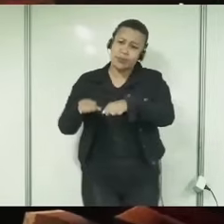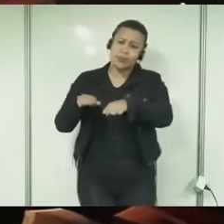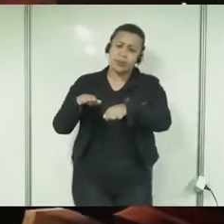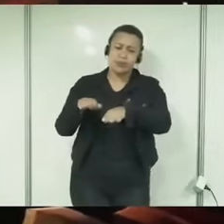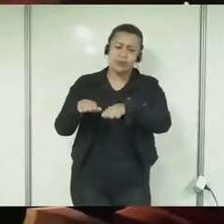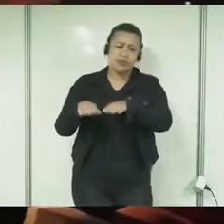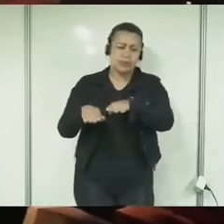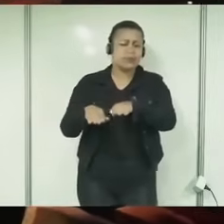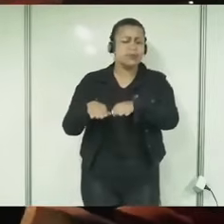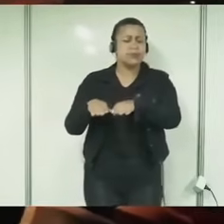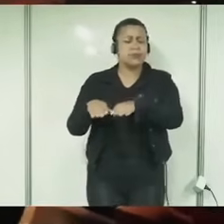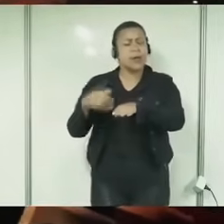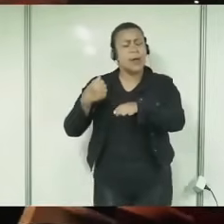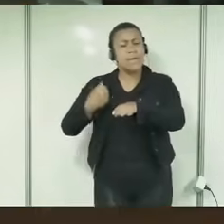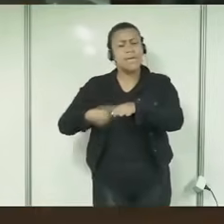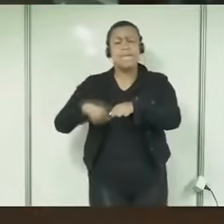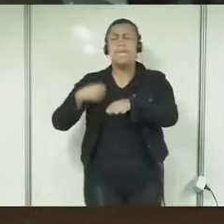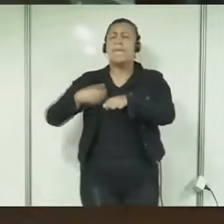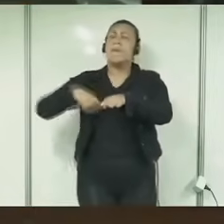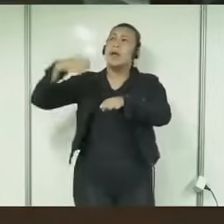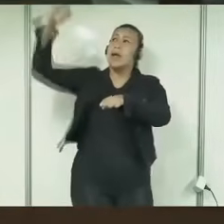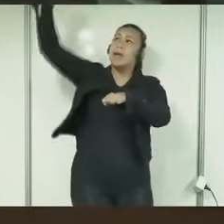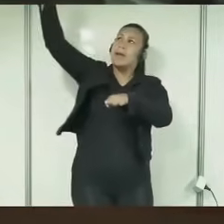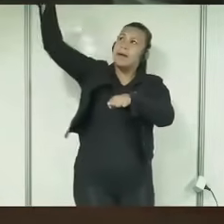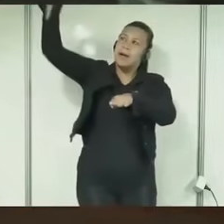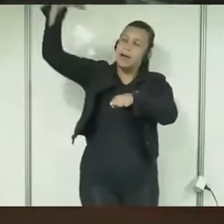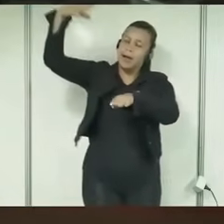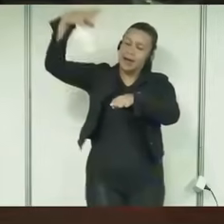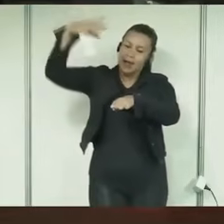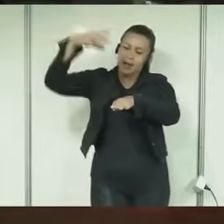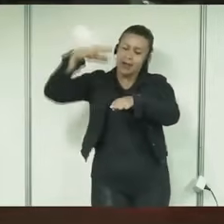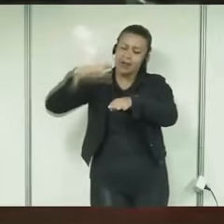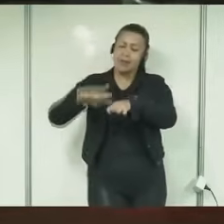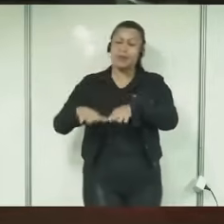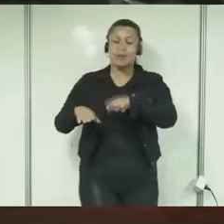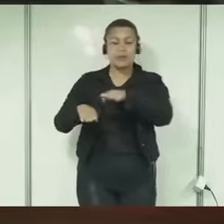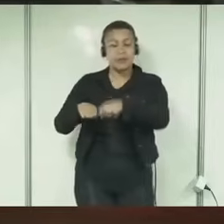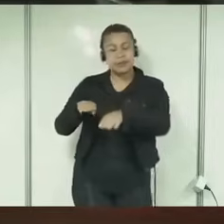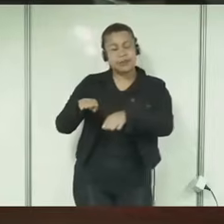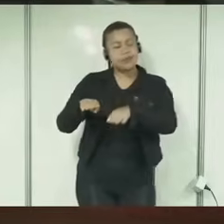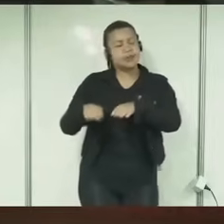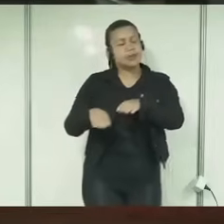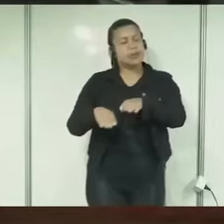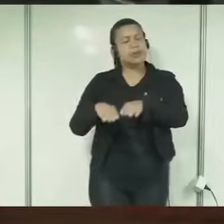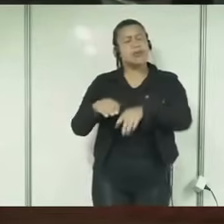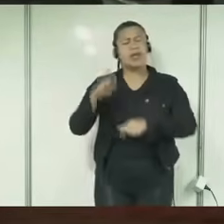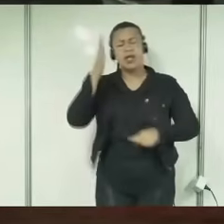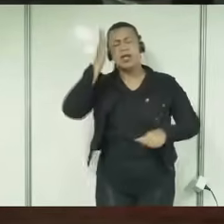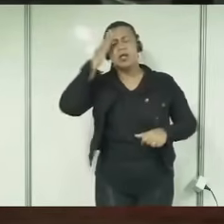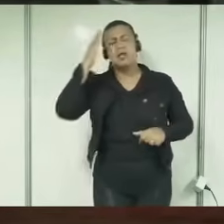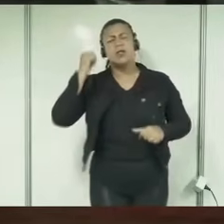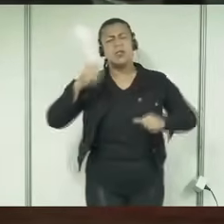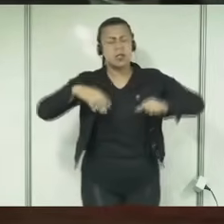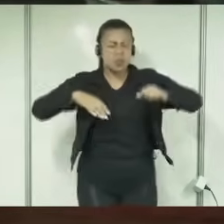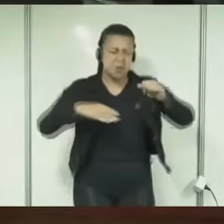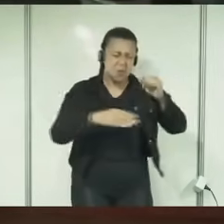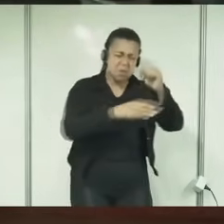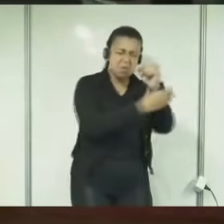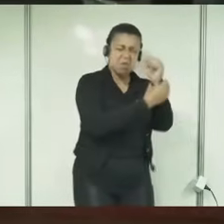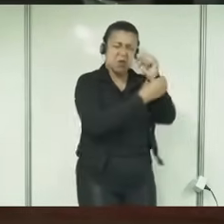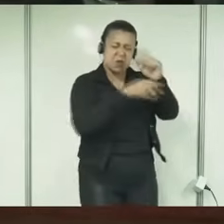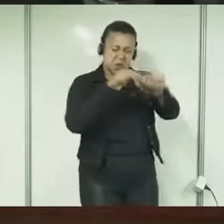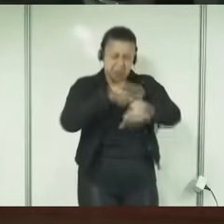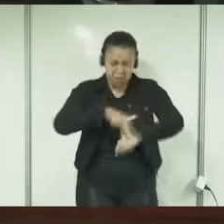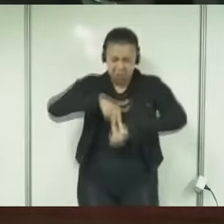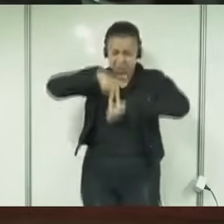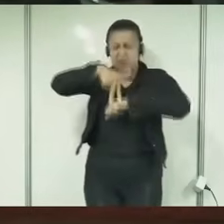luz. Querem tua luz. Sei que me sustentas. Sei que me